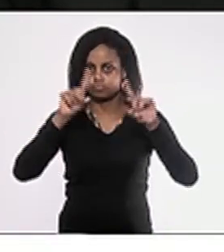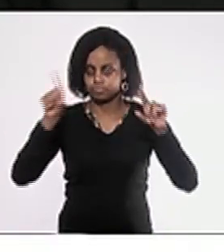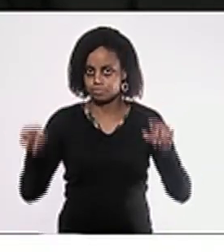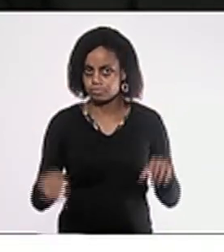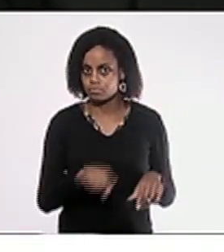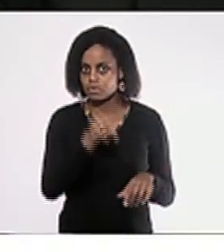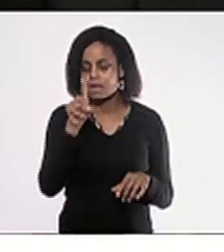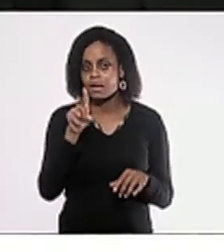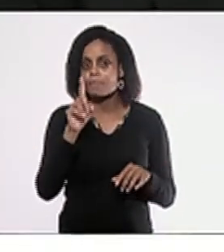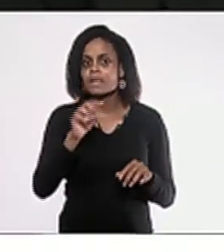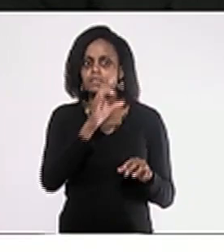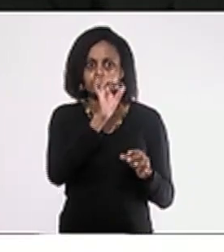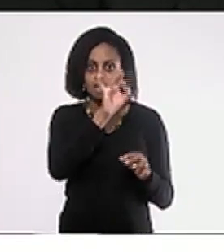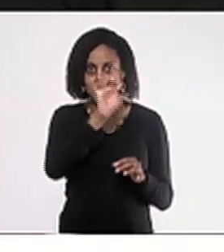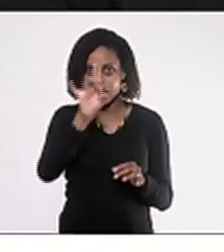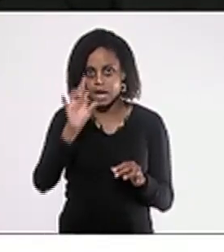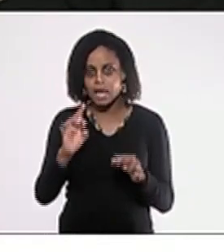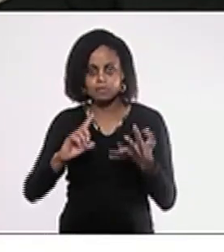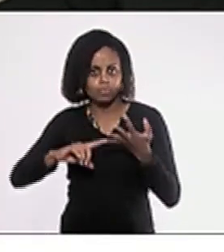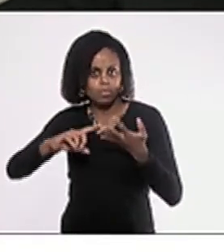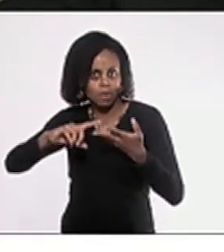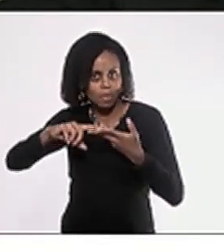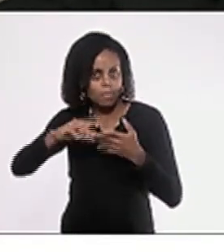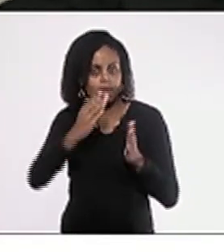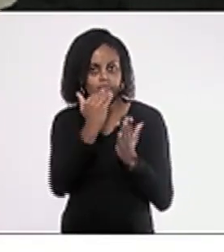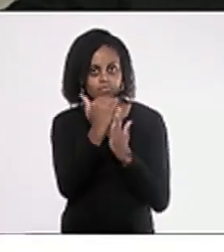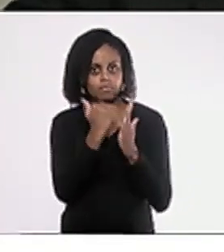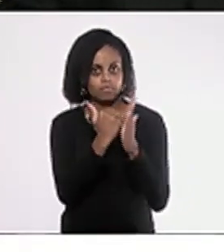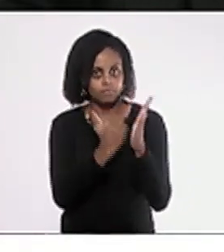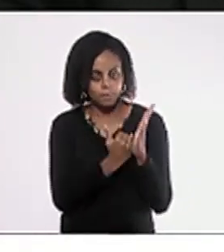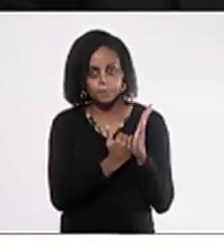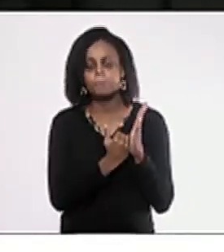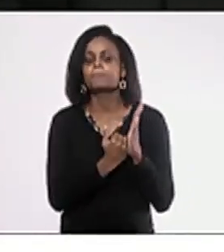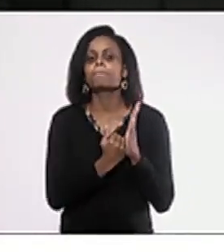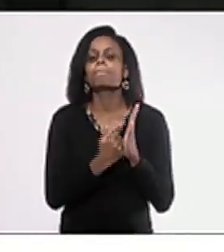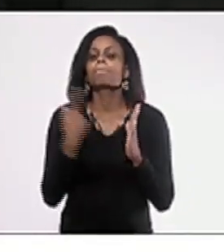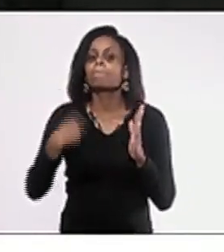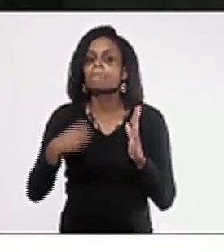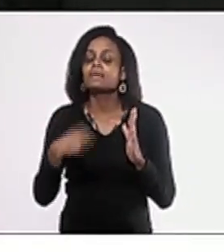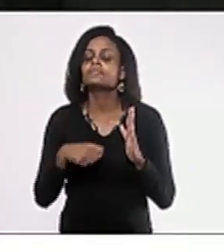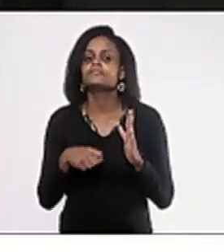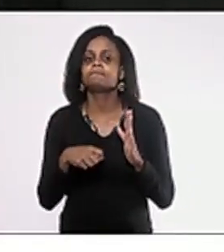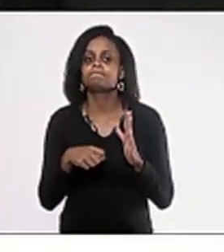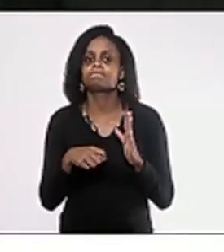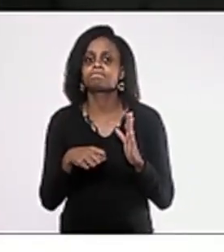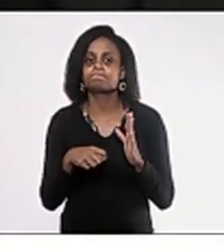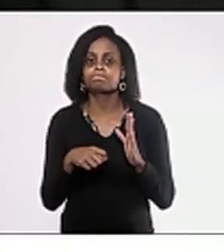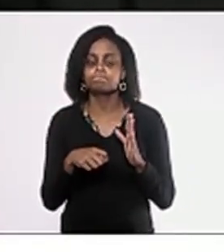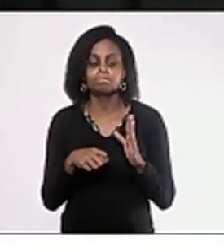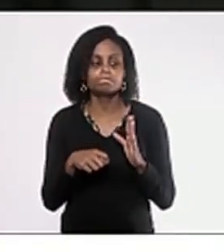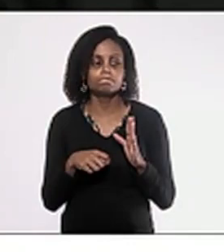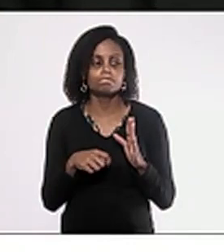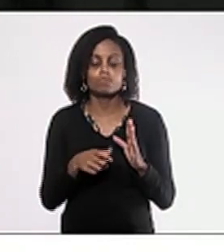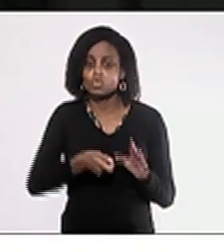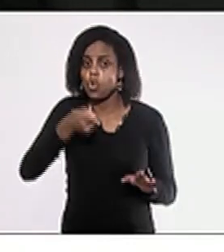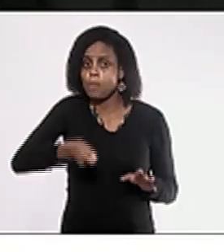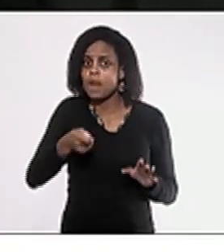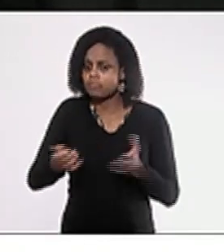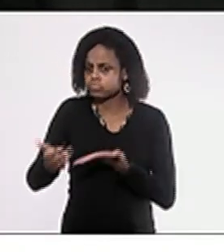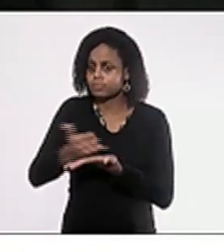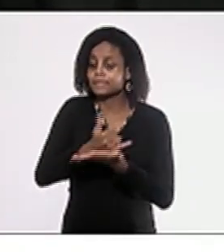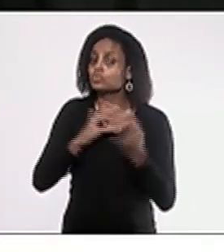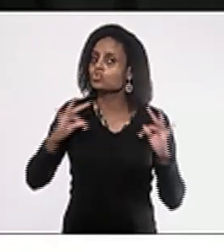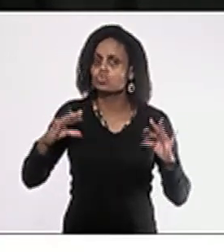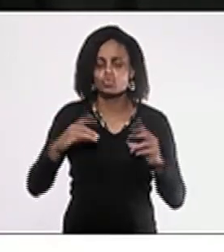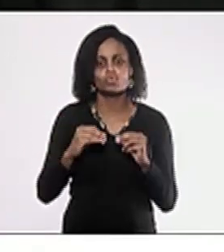das fases, por mais que seja permitido pelo STJ a sua cobrança, não fala que a cobrança tem que ser igual, tem que ser integral, tal qual o valor